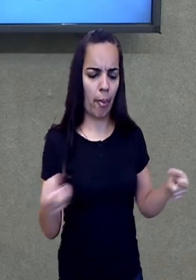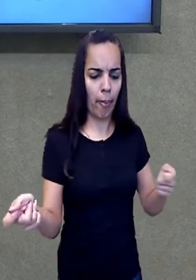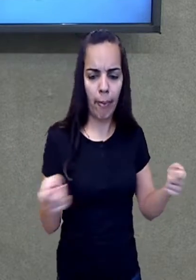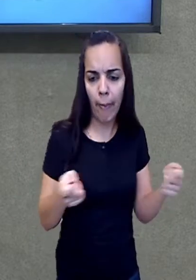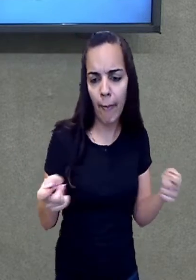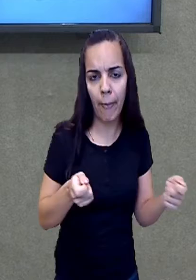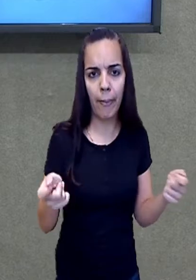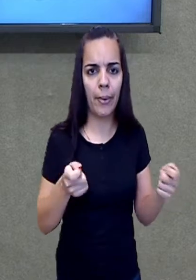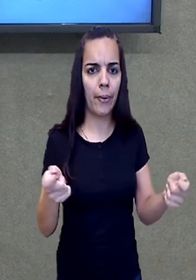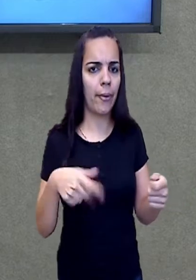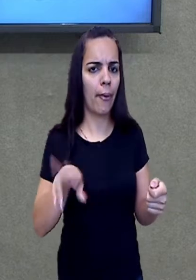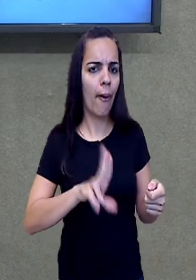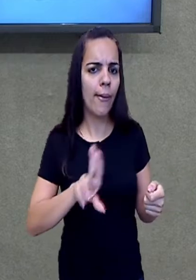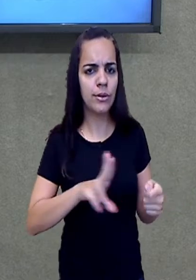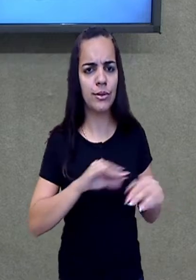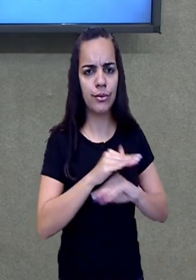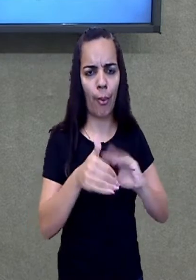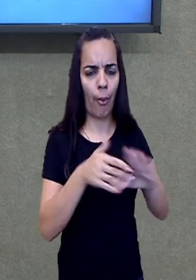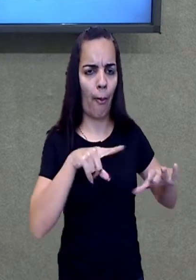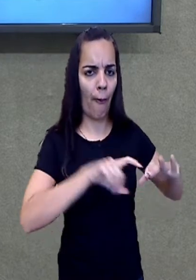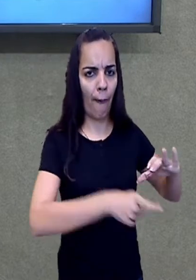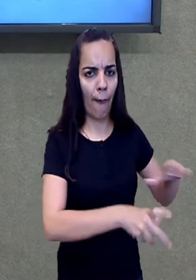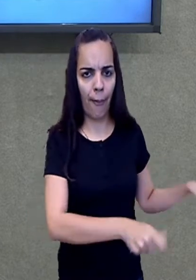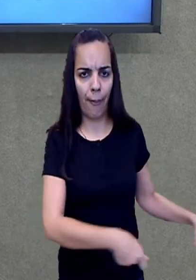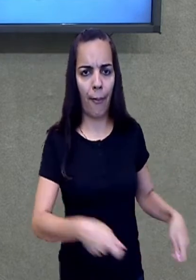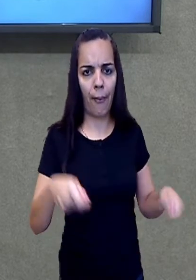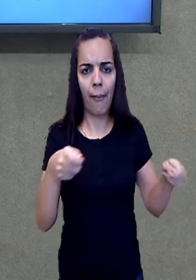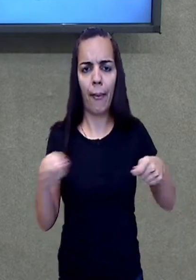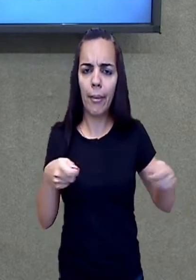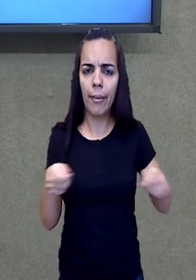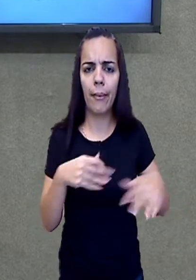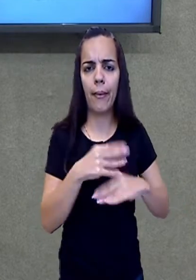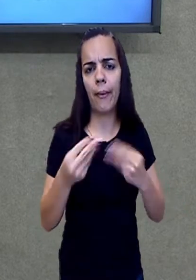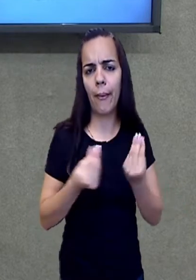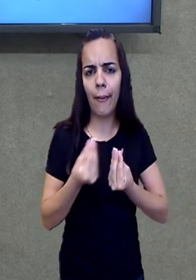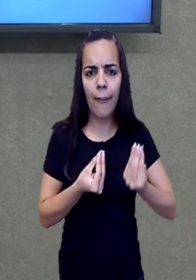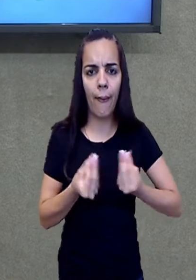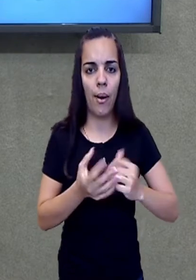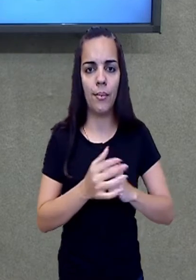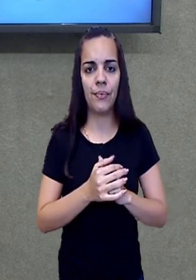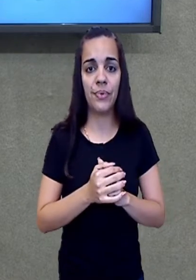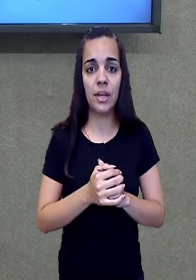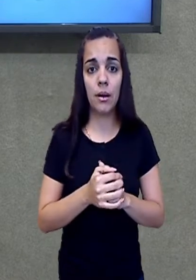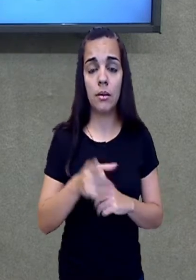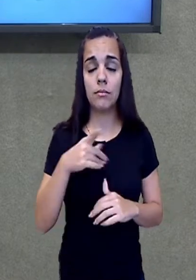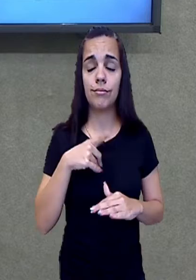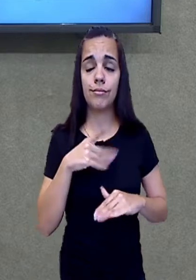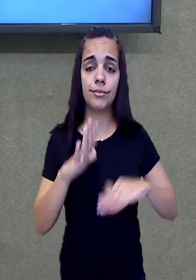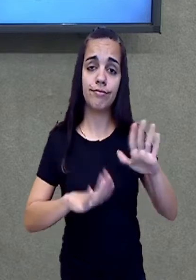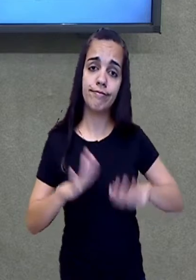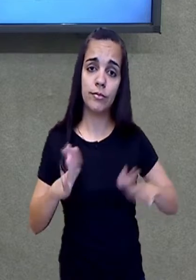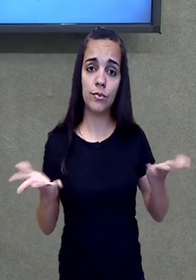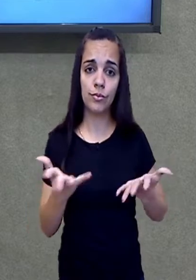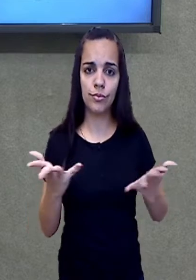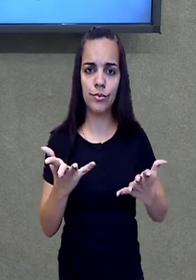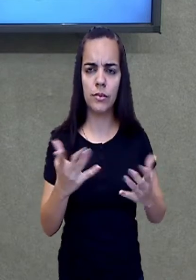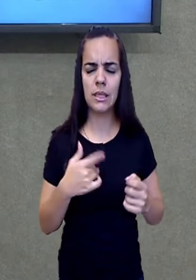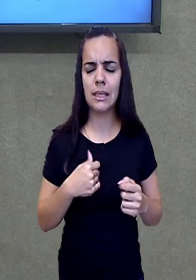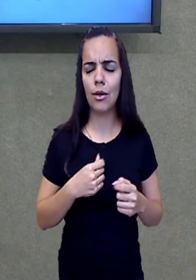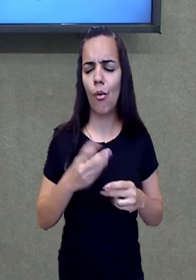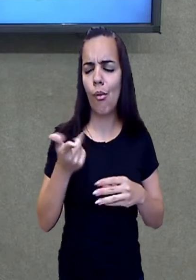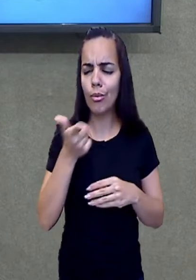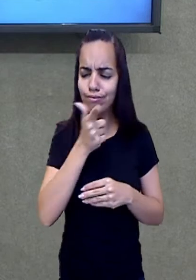não tinham muitos equipamentos para fazer a retirada. Já assim, eles conseguiram acabar com